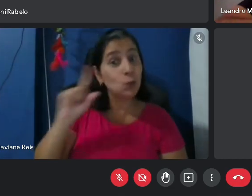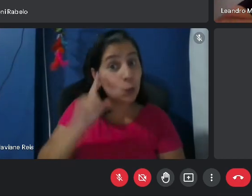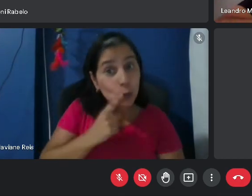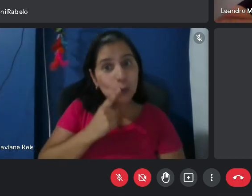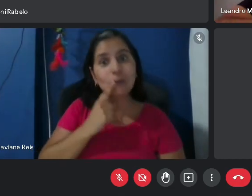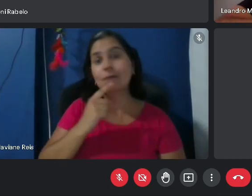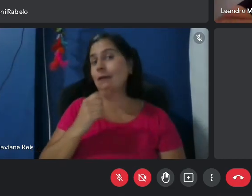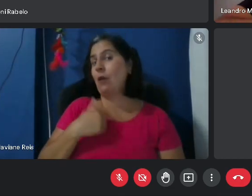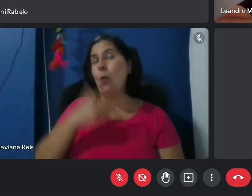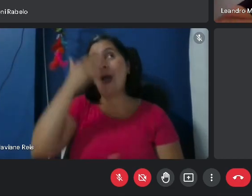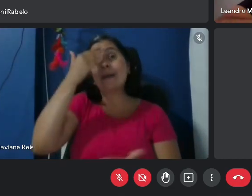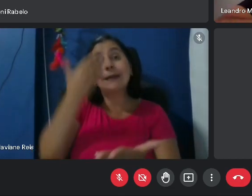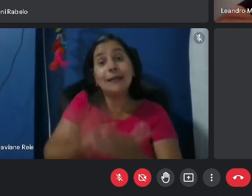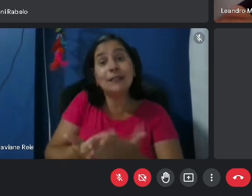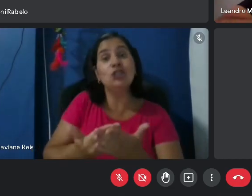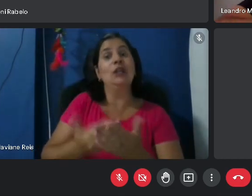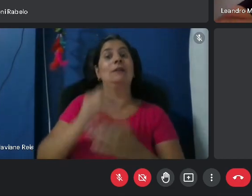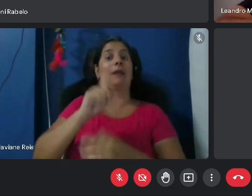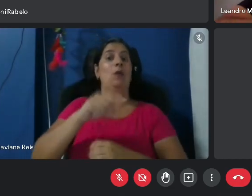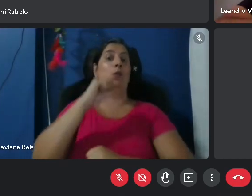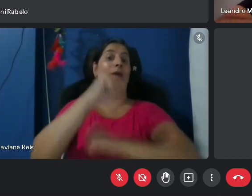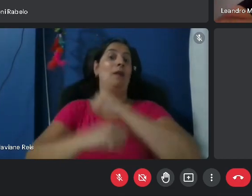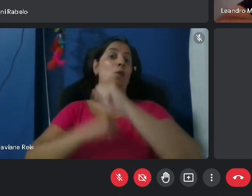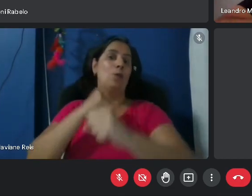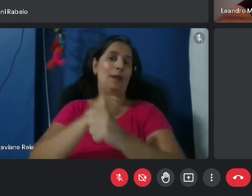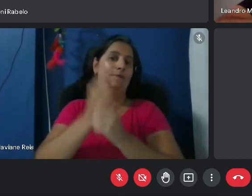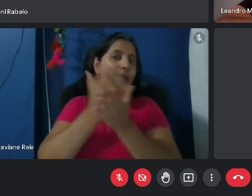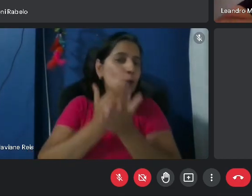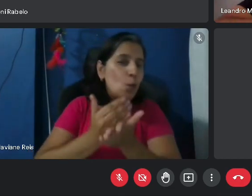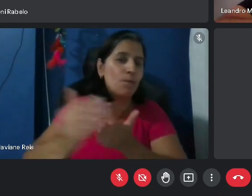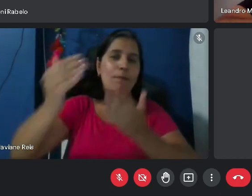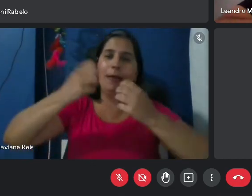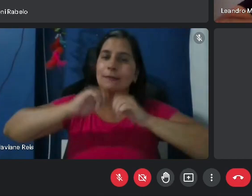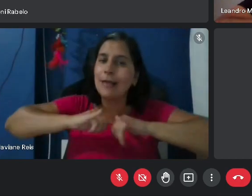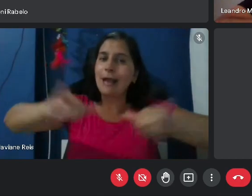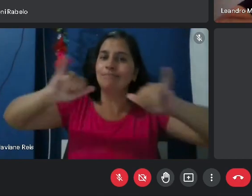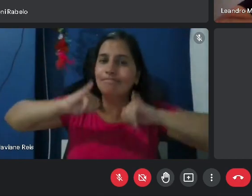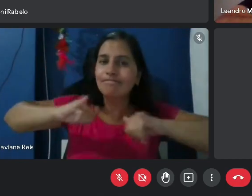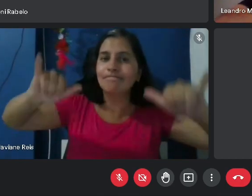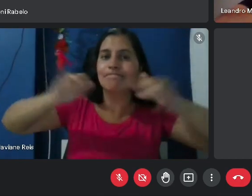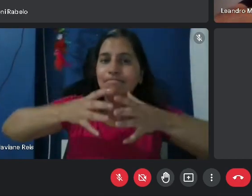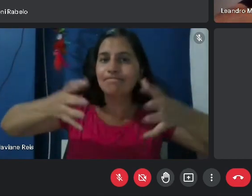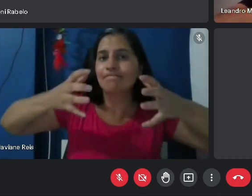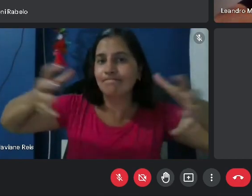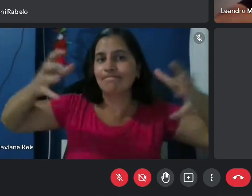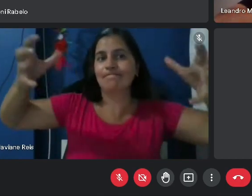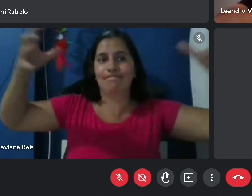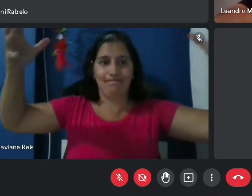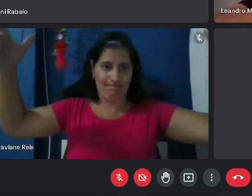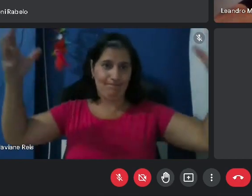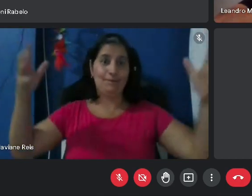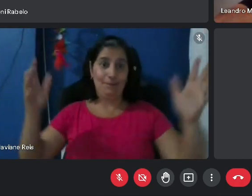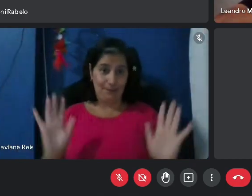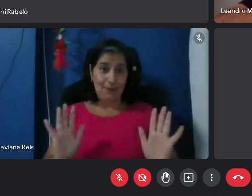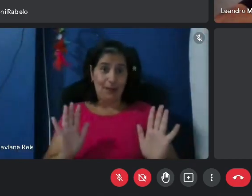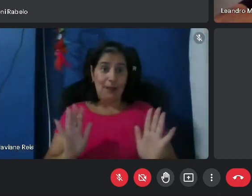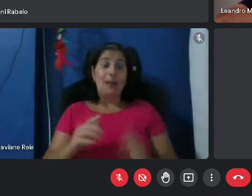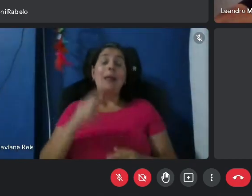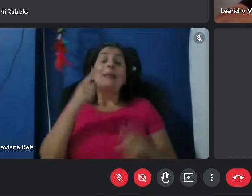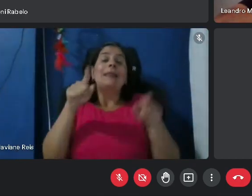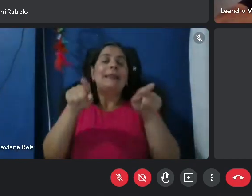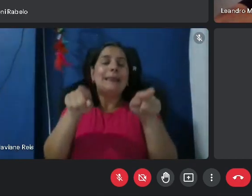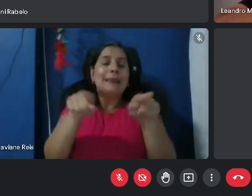vai mudar na vida das pessoas surdas. E eu acredito fielmente que, brevemente, isso aí será